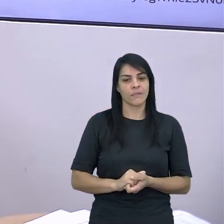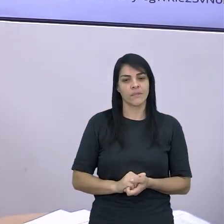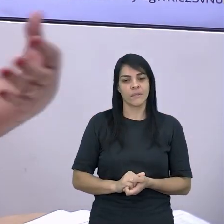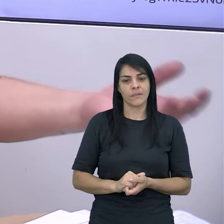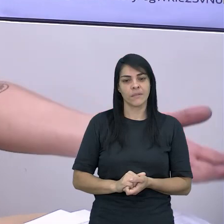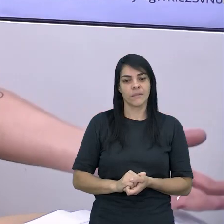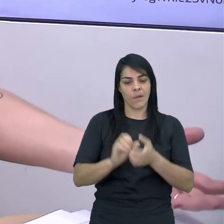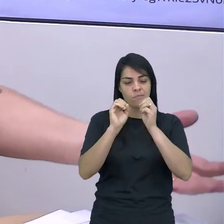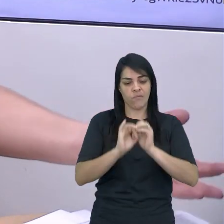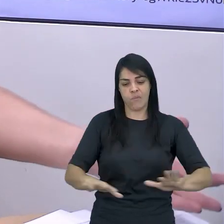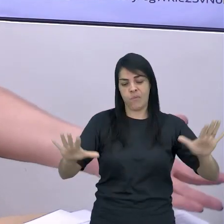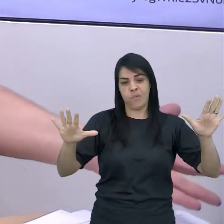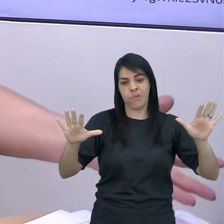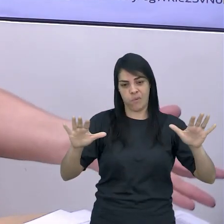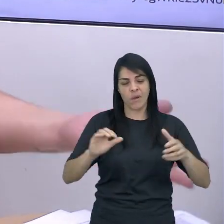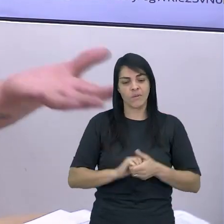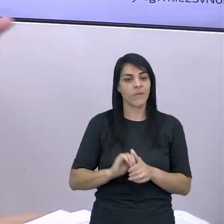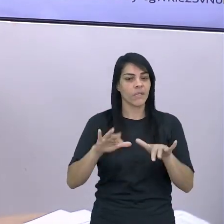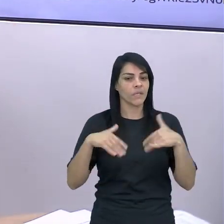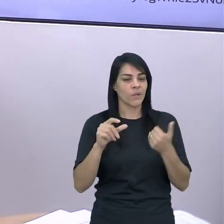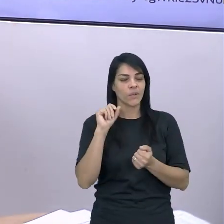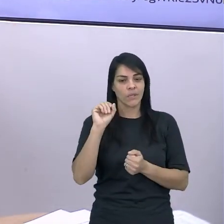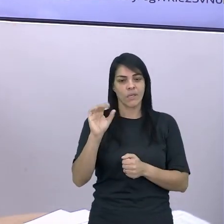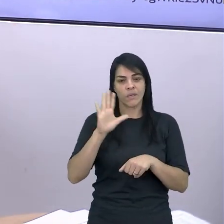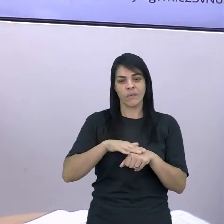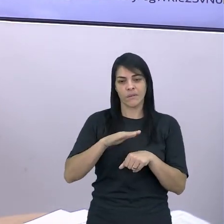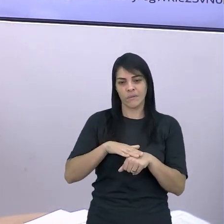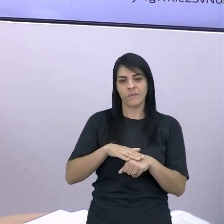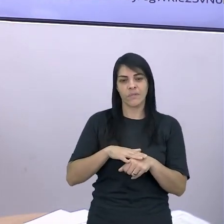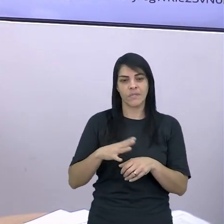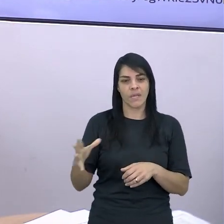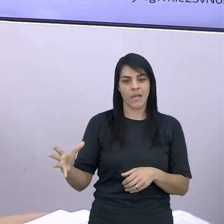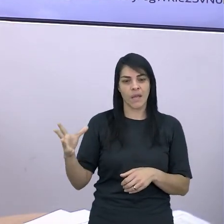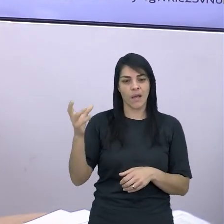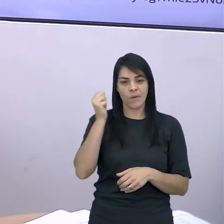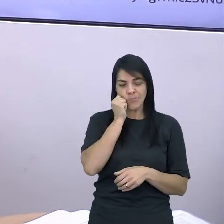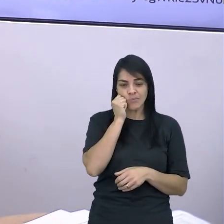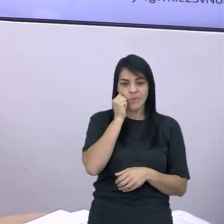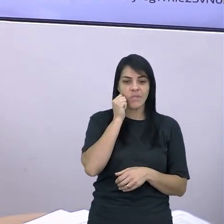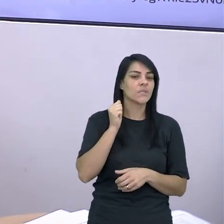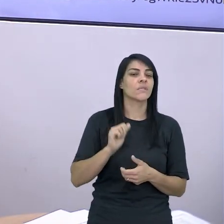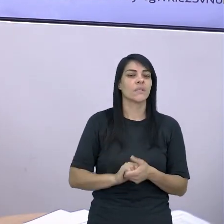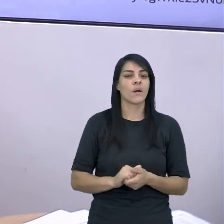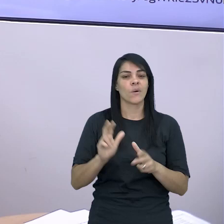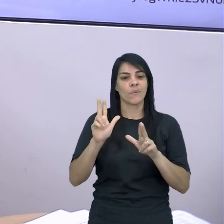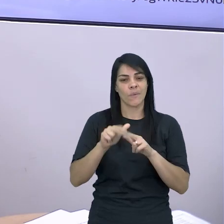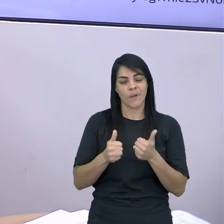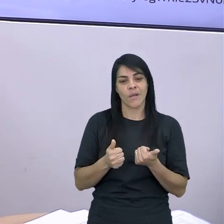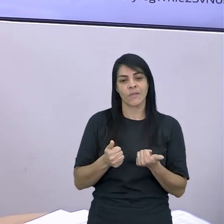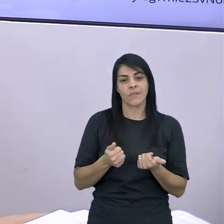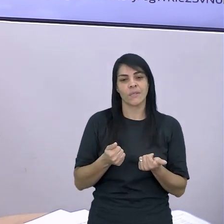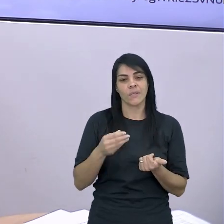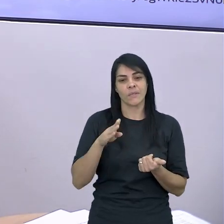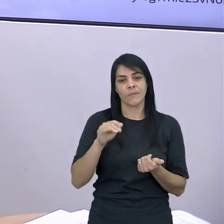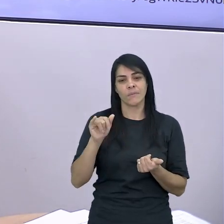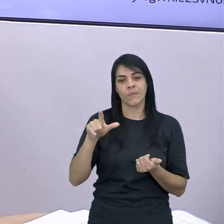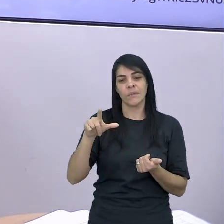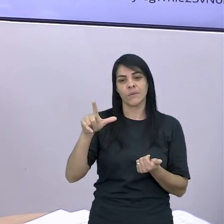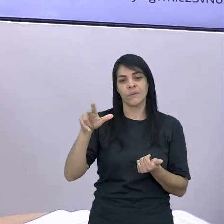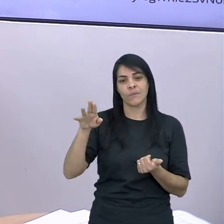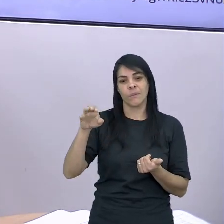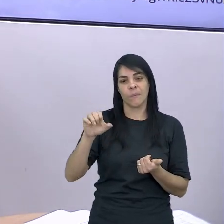virou uma praga. Então eles fizeram a adoção do Bilby por conta disso, porque o Bilby entrou em